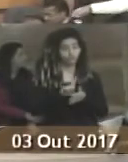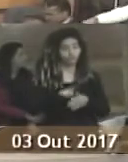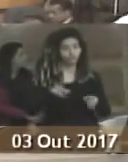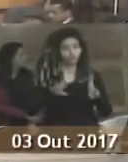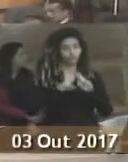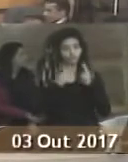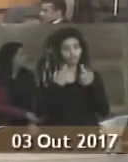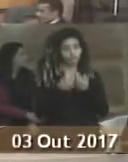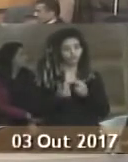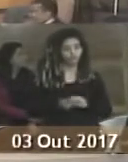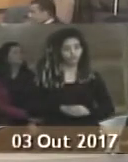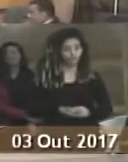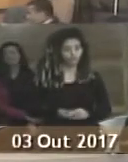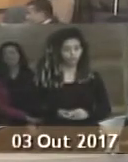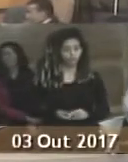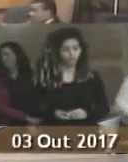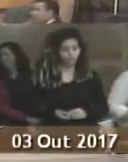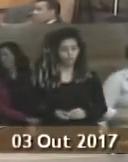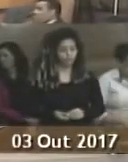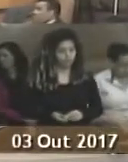aberta.